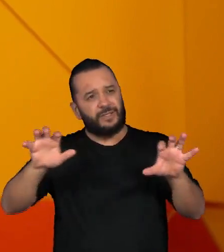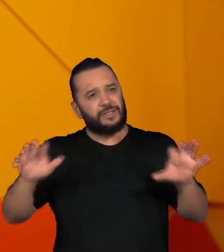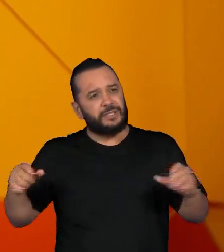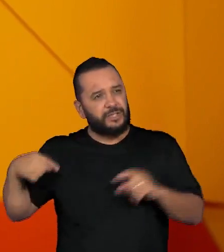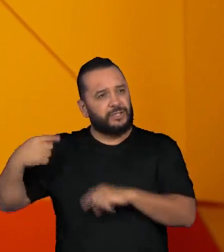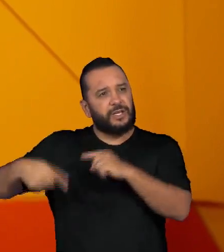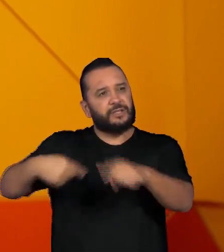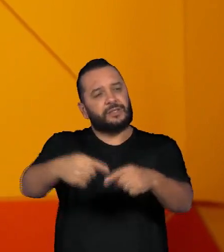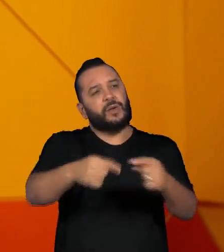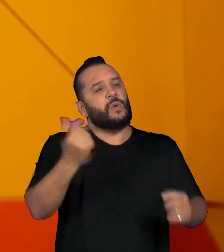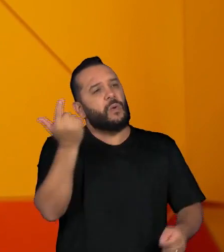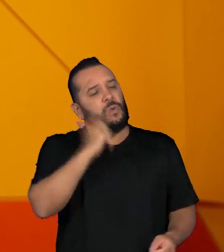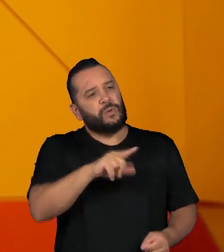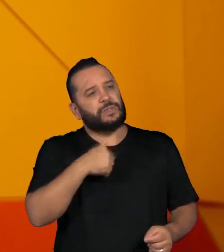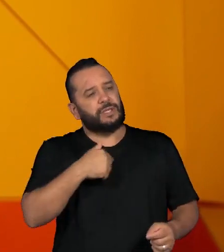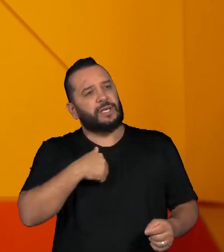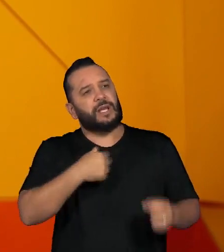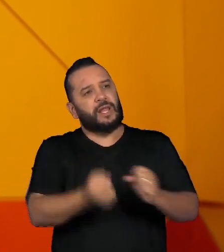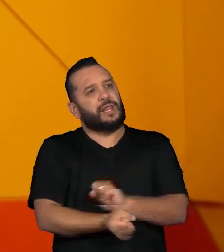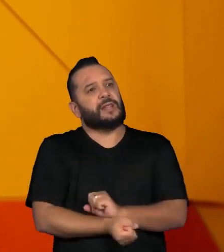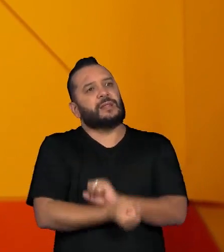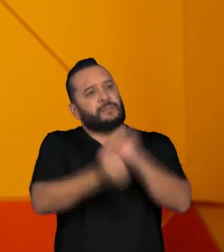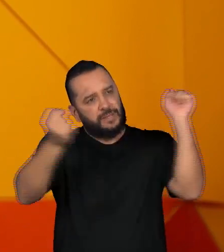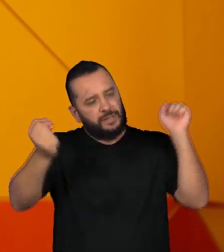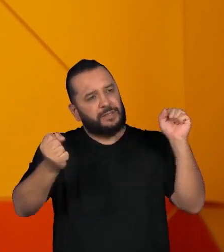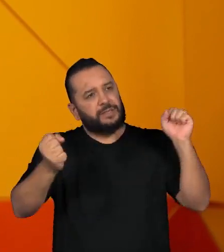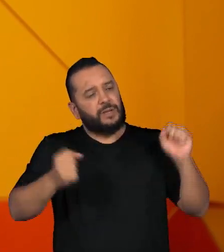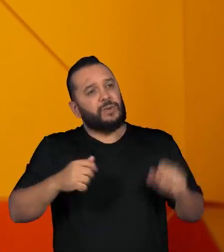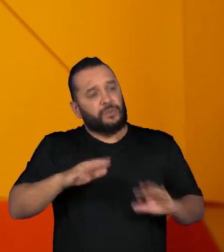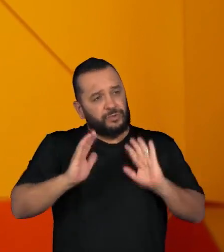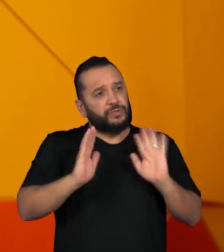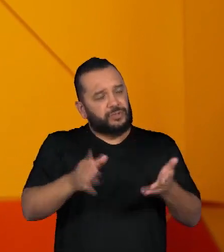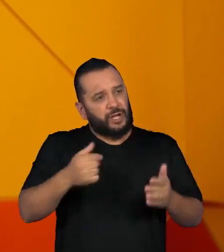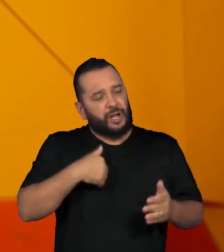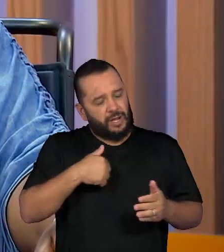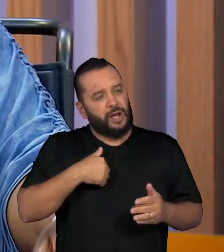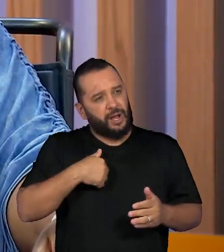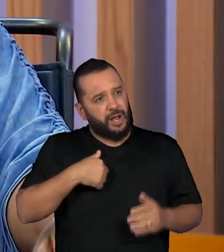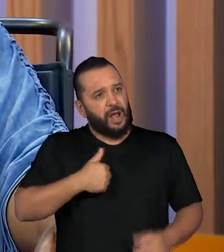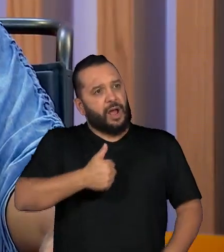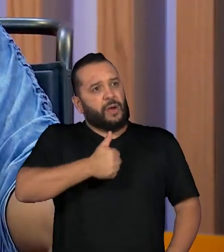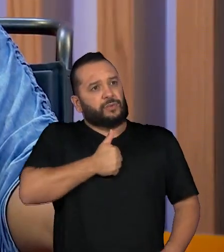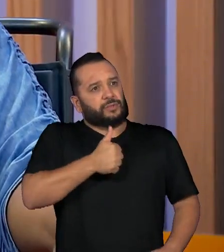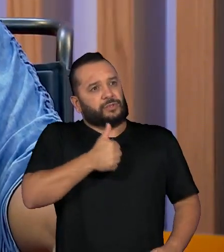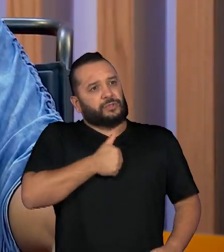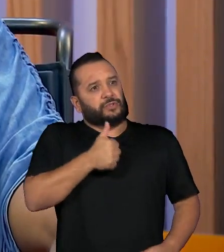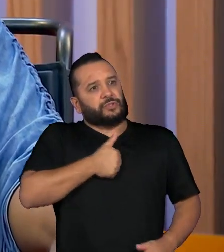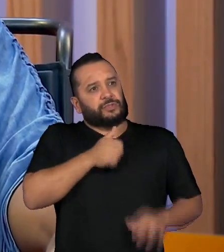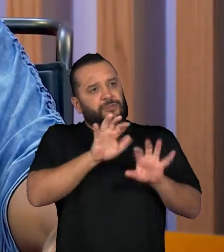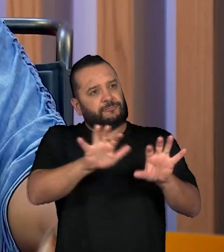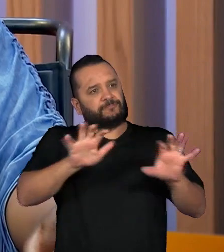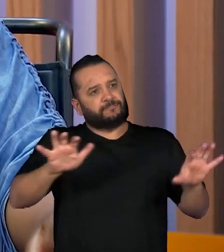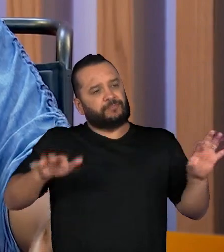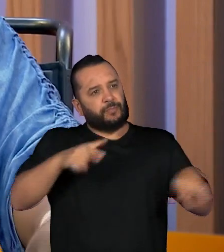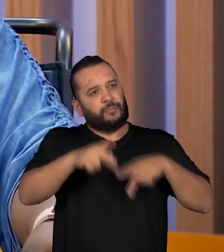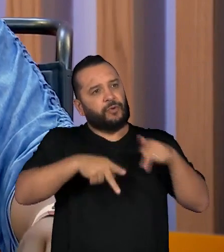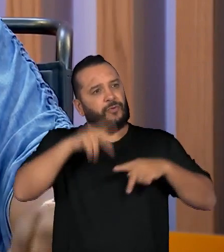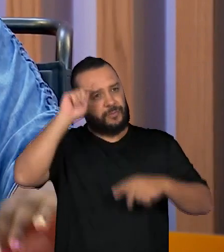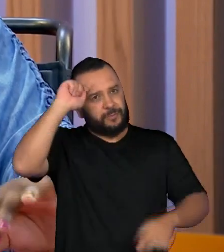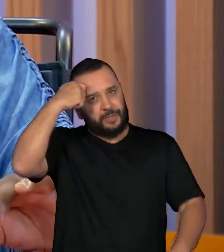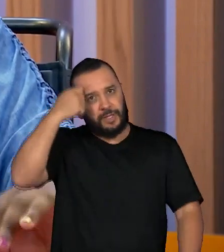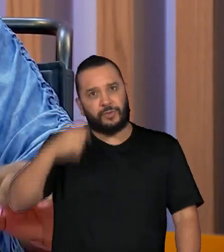com a libertação da autoestima de uma geração preta, não é? Demais. Eu acho que,